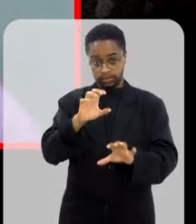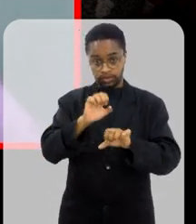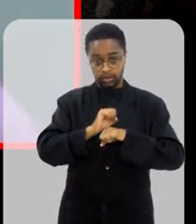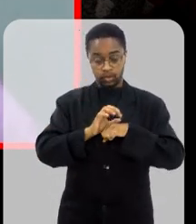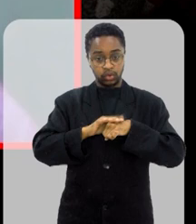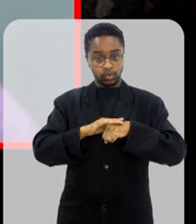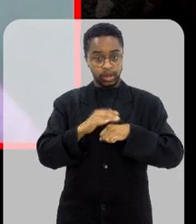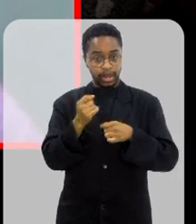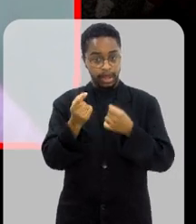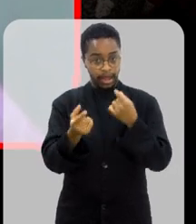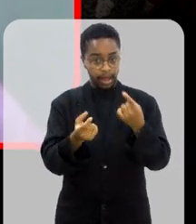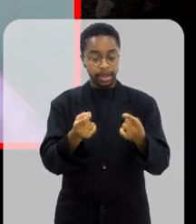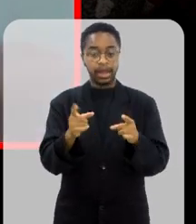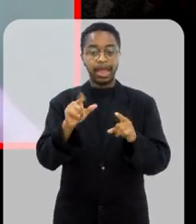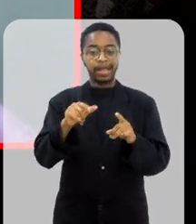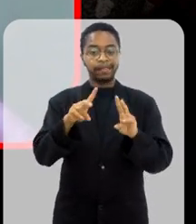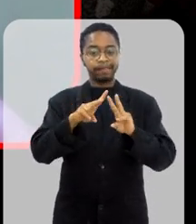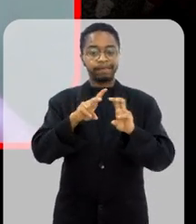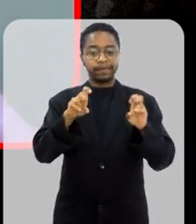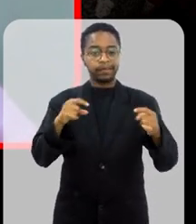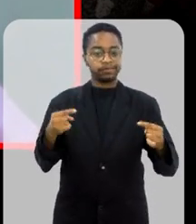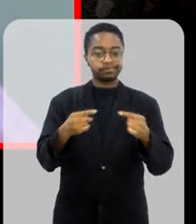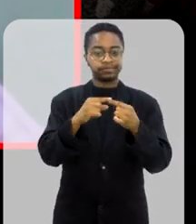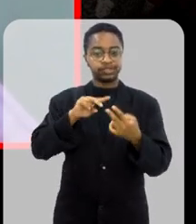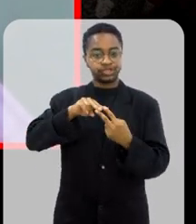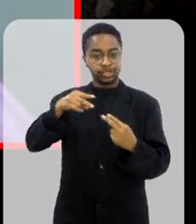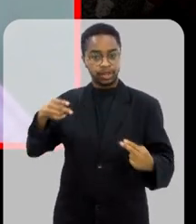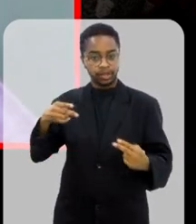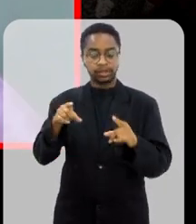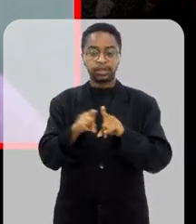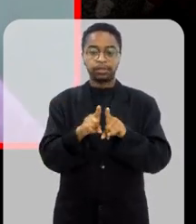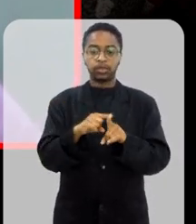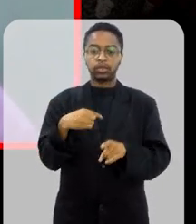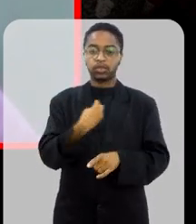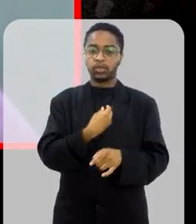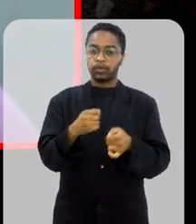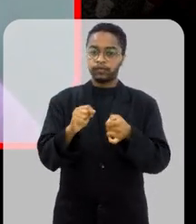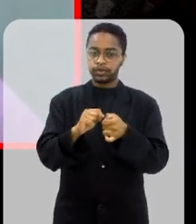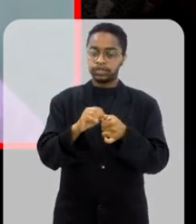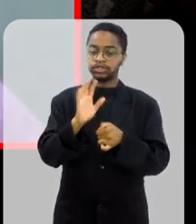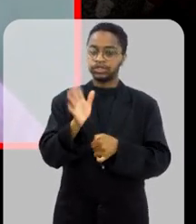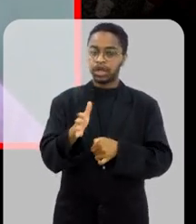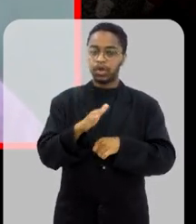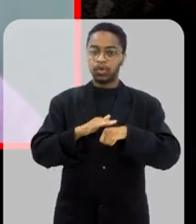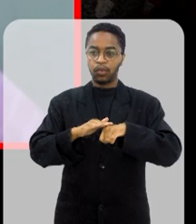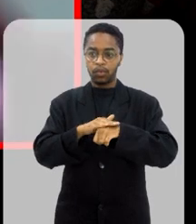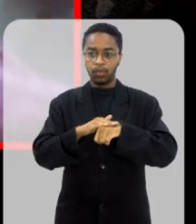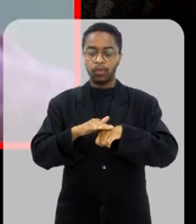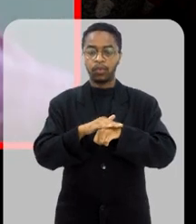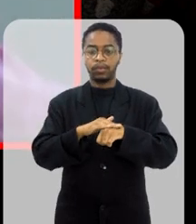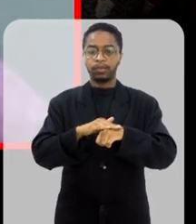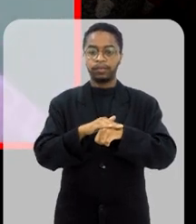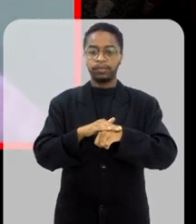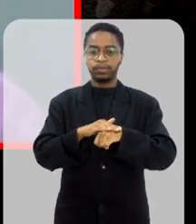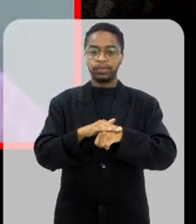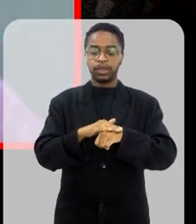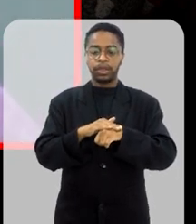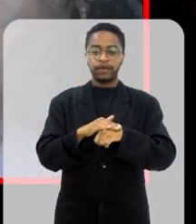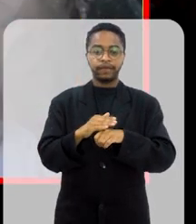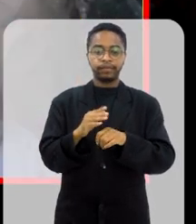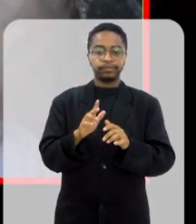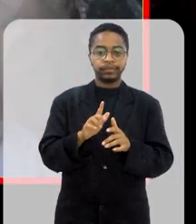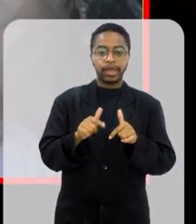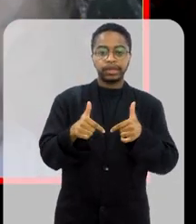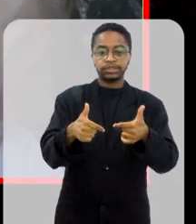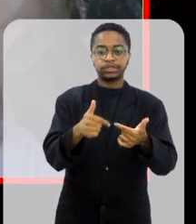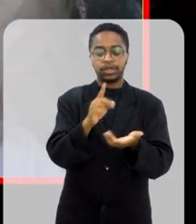80% das pessoas que têm doenças raras é questão genética. E nós fizemos também, já começamos a fazer apelos